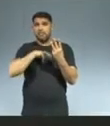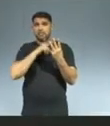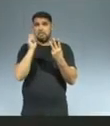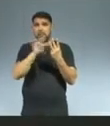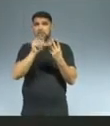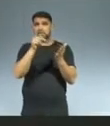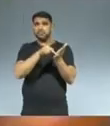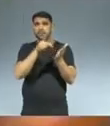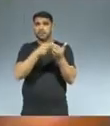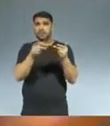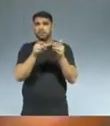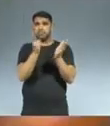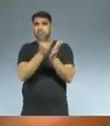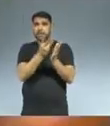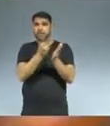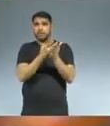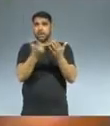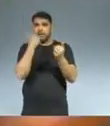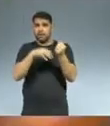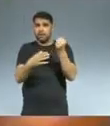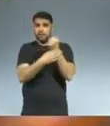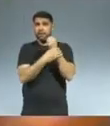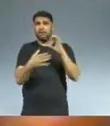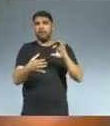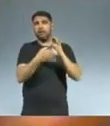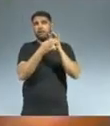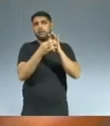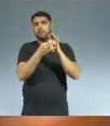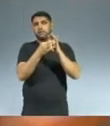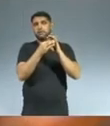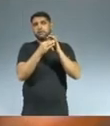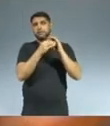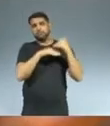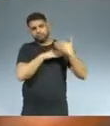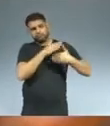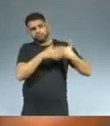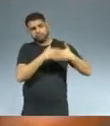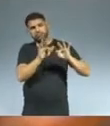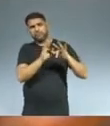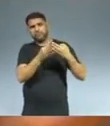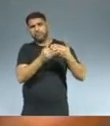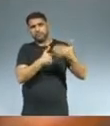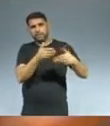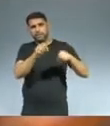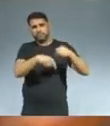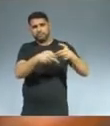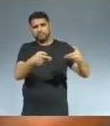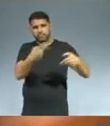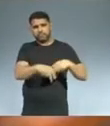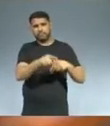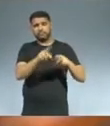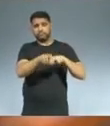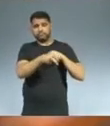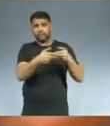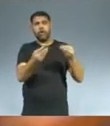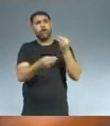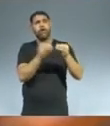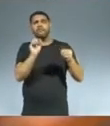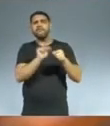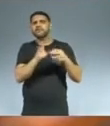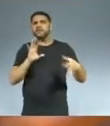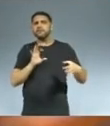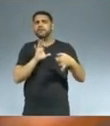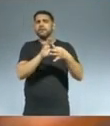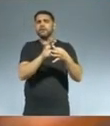possa efetivamente manter Ligar inclusive garantir a sucessão familiar no nosso campo é e como fazer